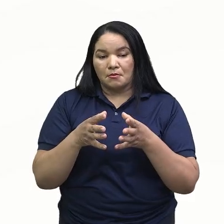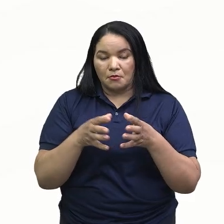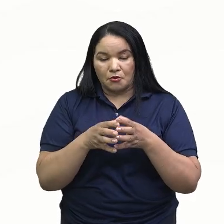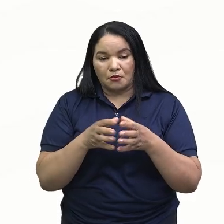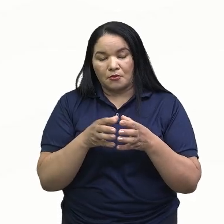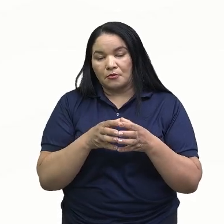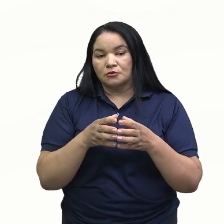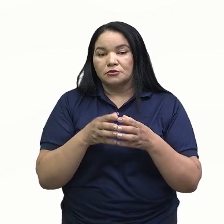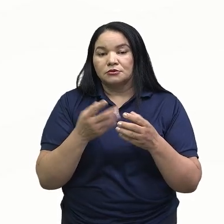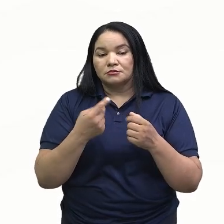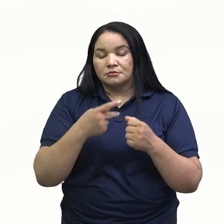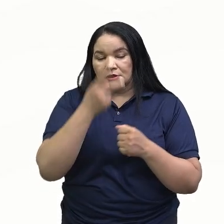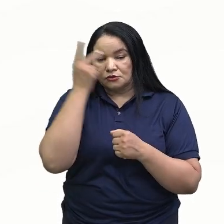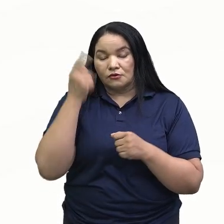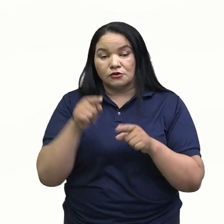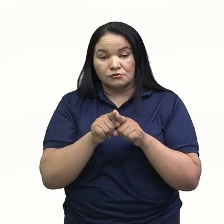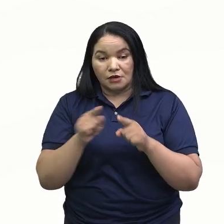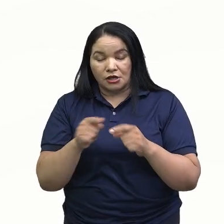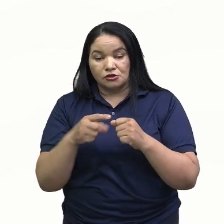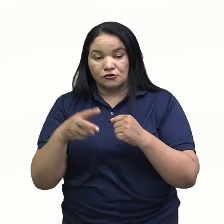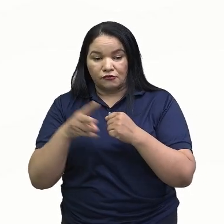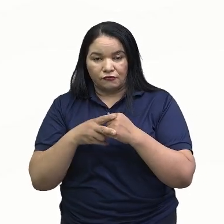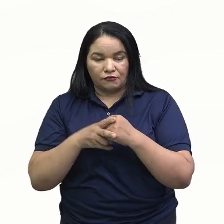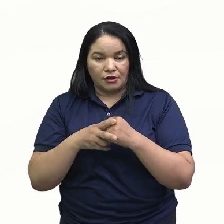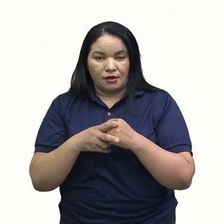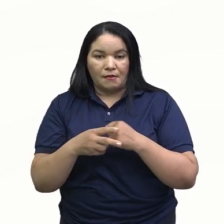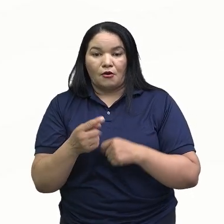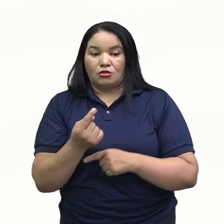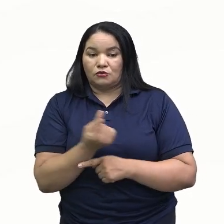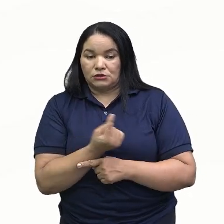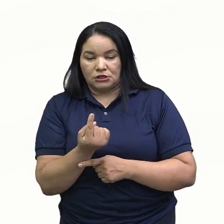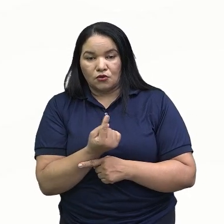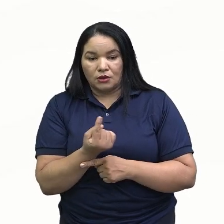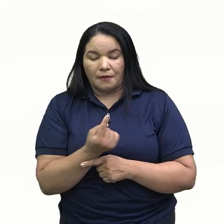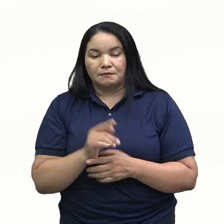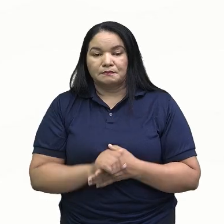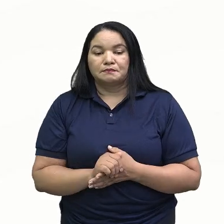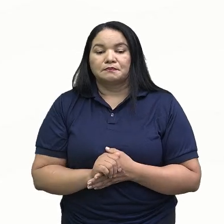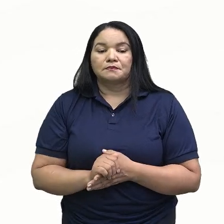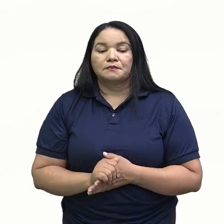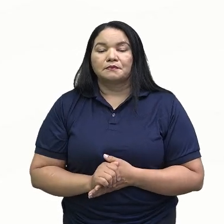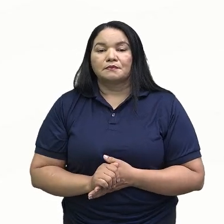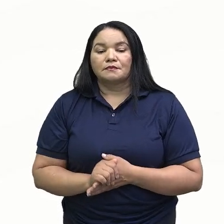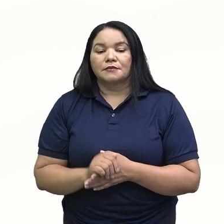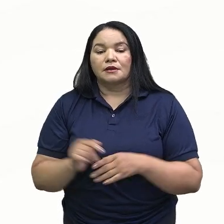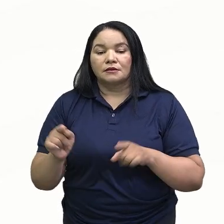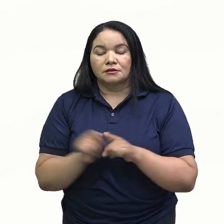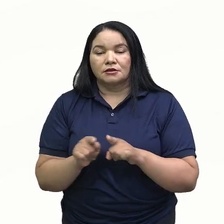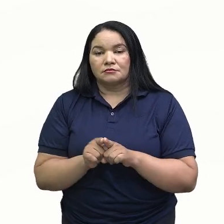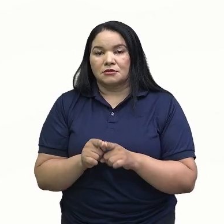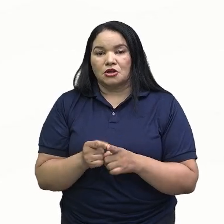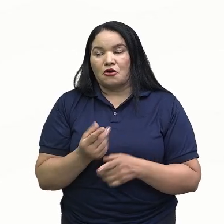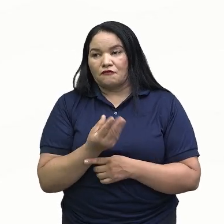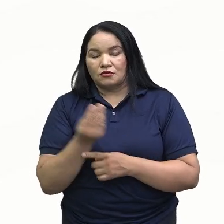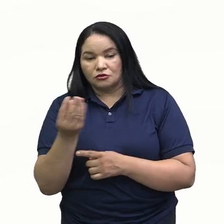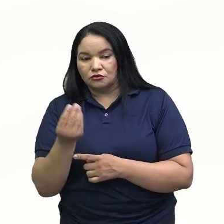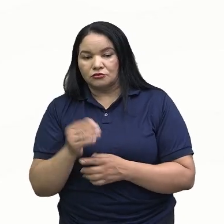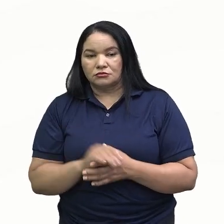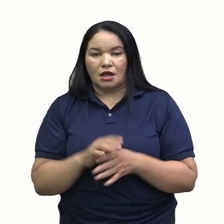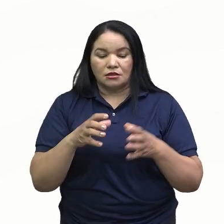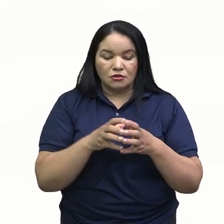o verbo ele vai ficar no singular. Então, a turma viajou nas férias de julho e não a turma